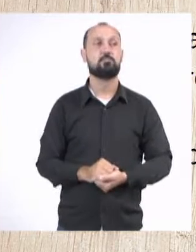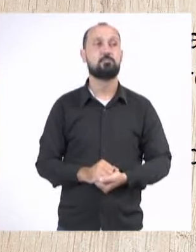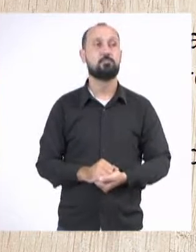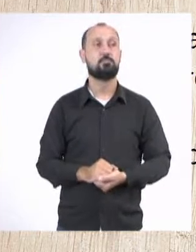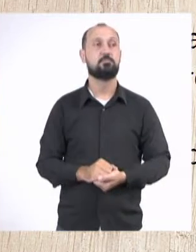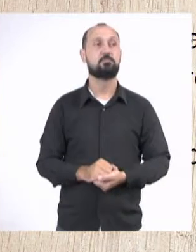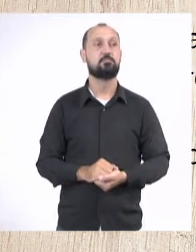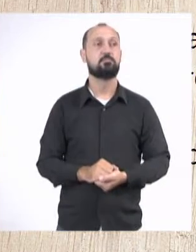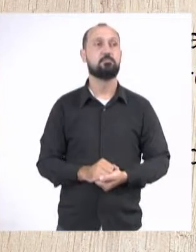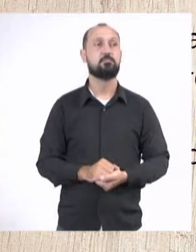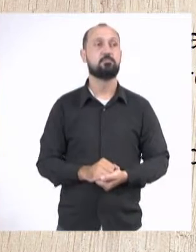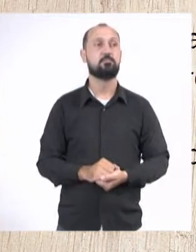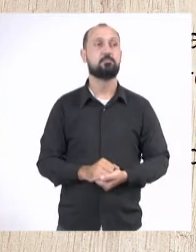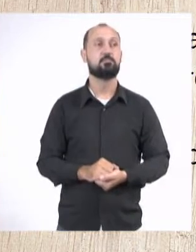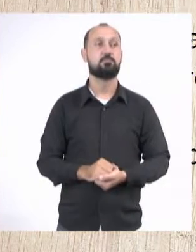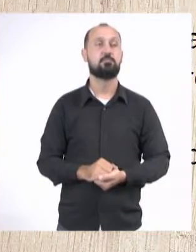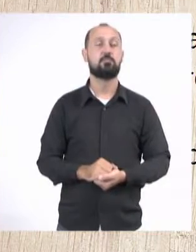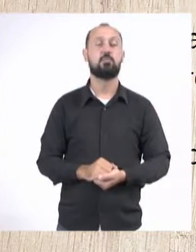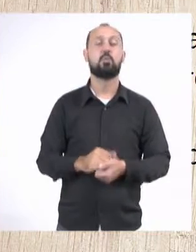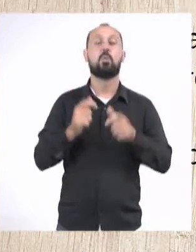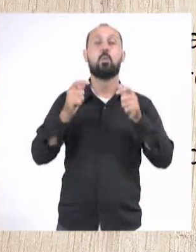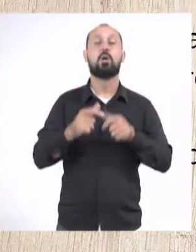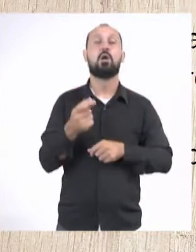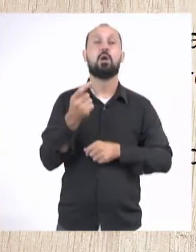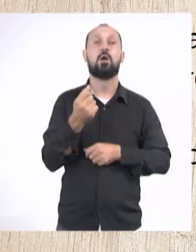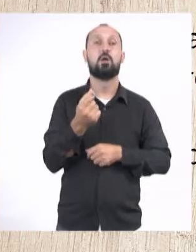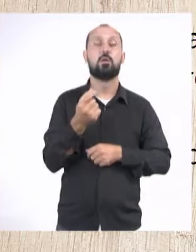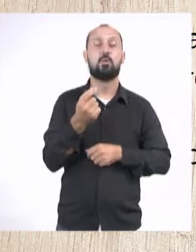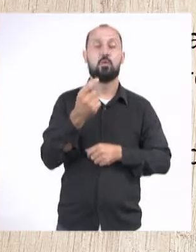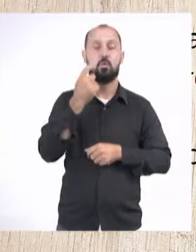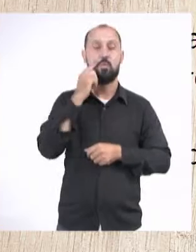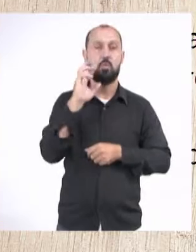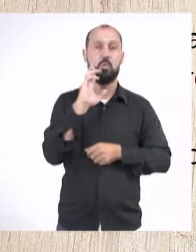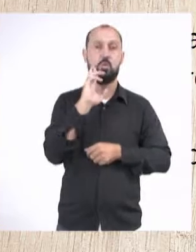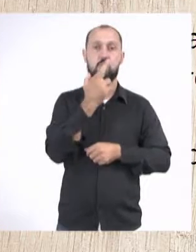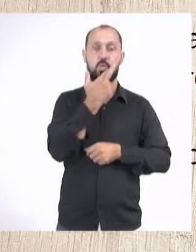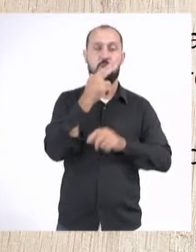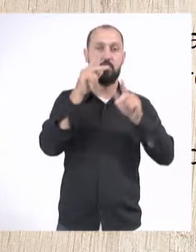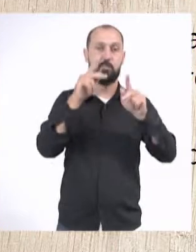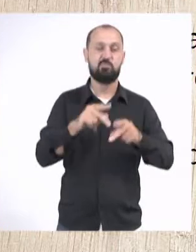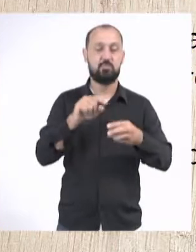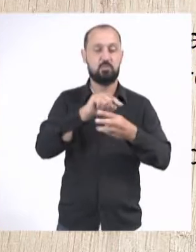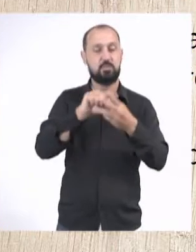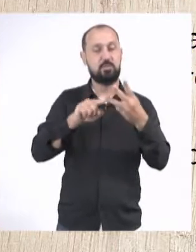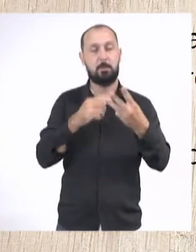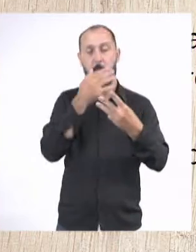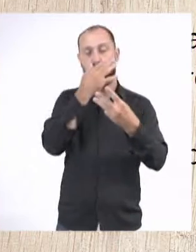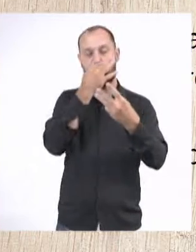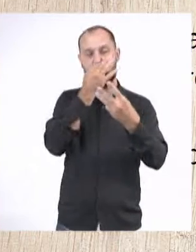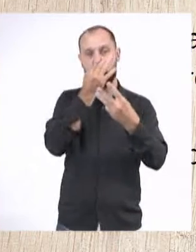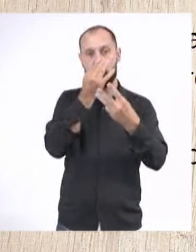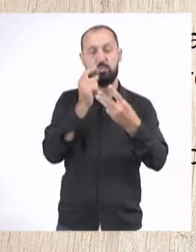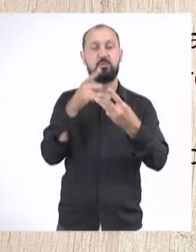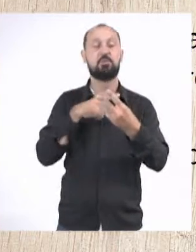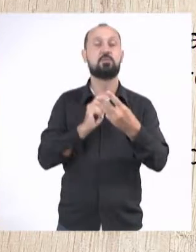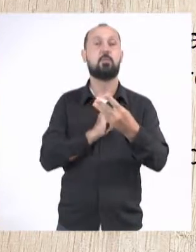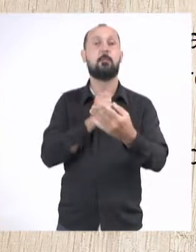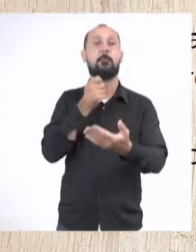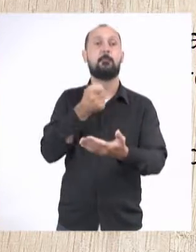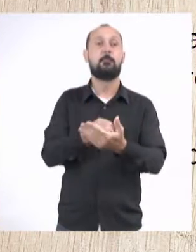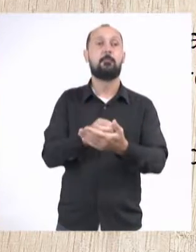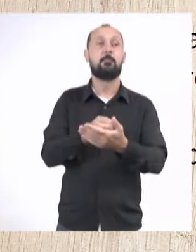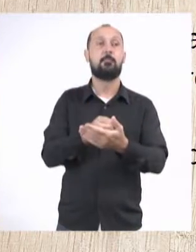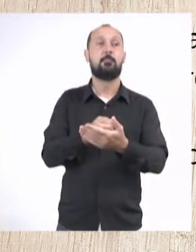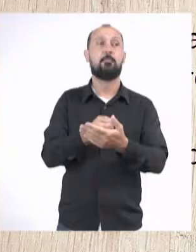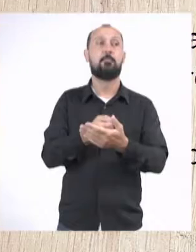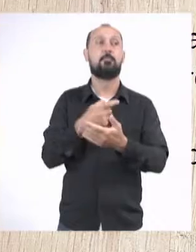Falando sobre a fonte de custeio, o programa Restaurante Popular, na verdade, os 3 programas, eles são financiados